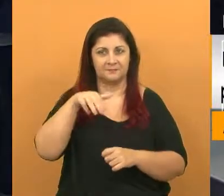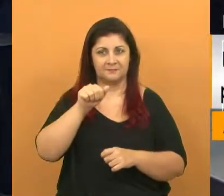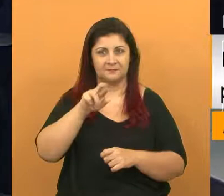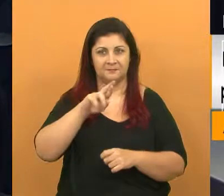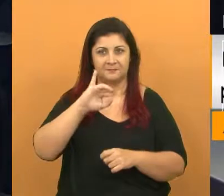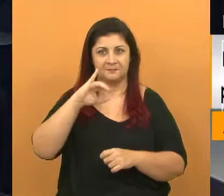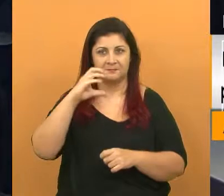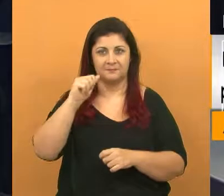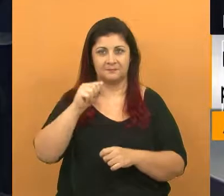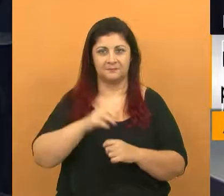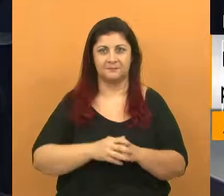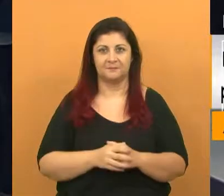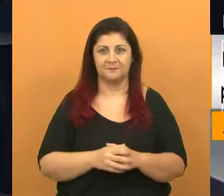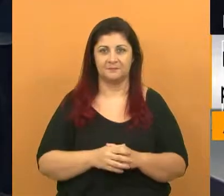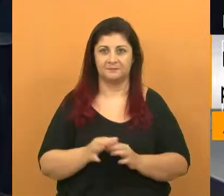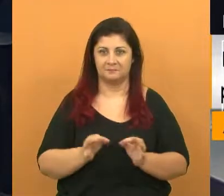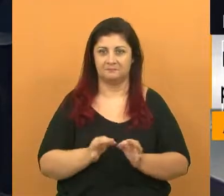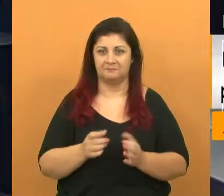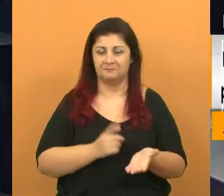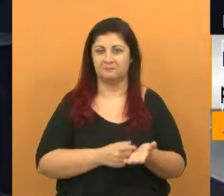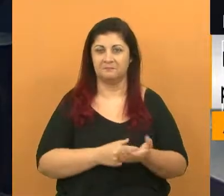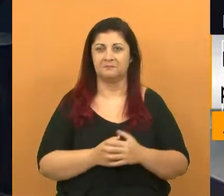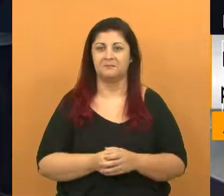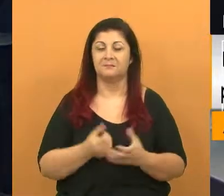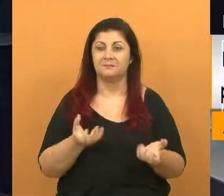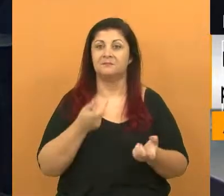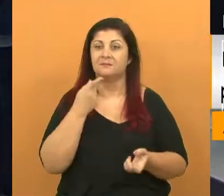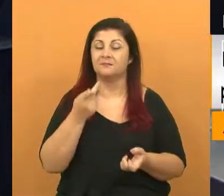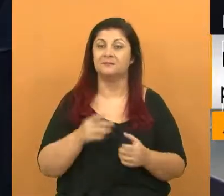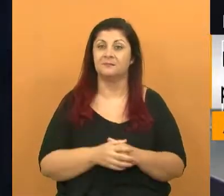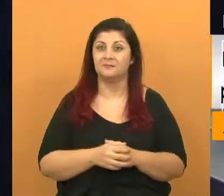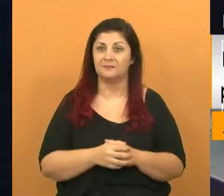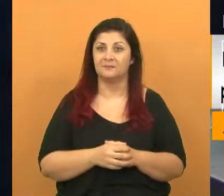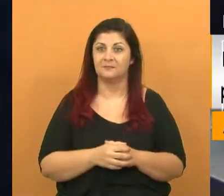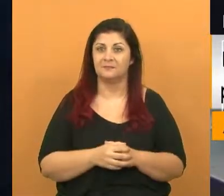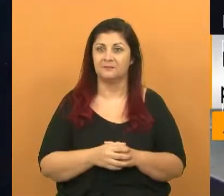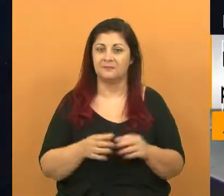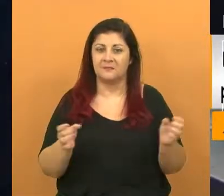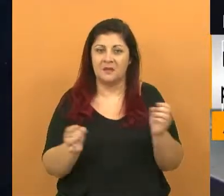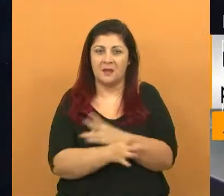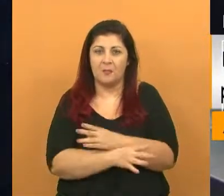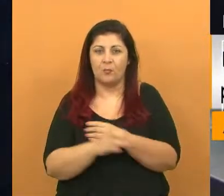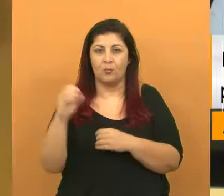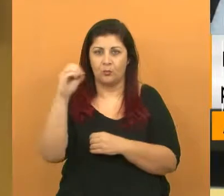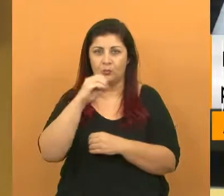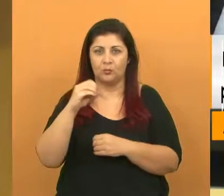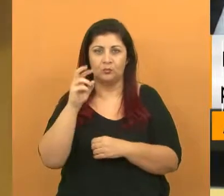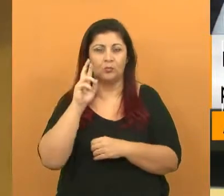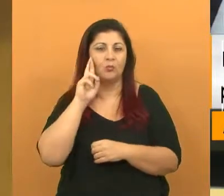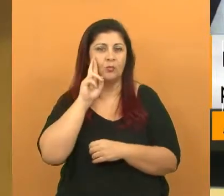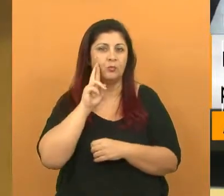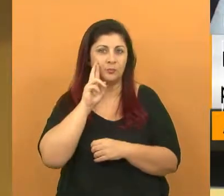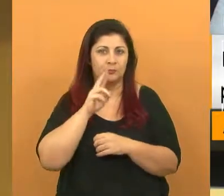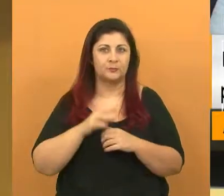desse projeto e dizer que acabamos de sair do Outubro Rosa, onde